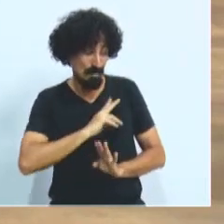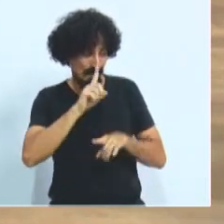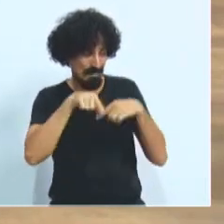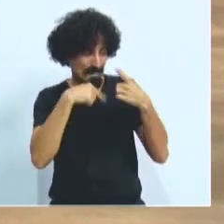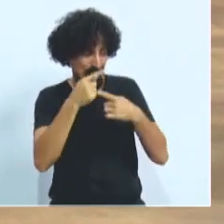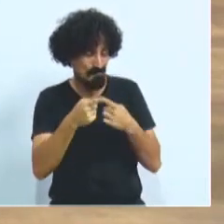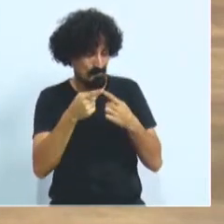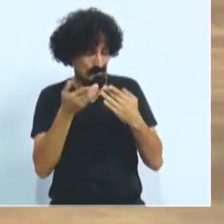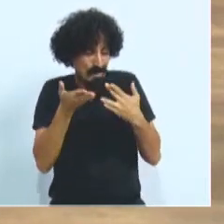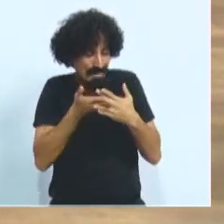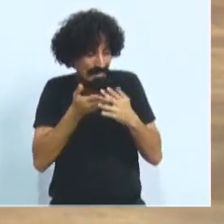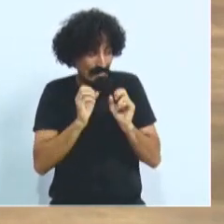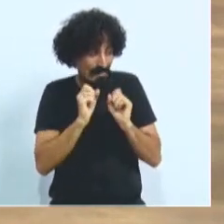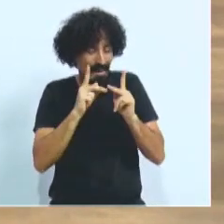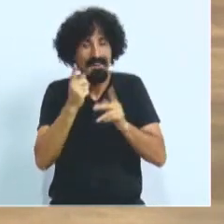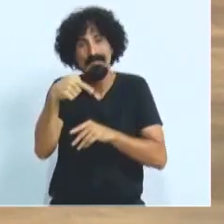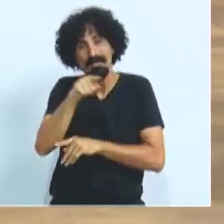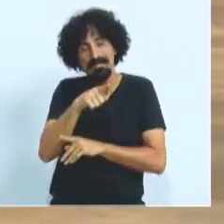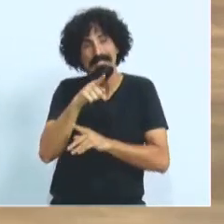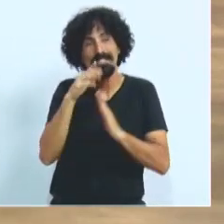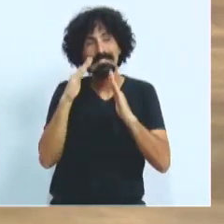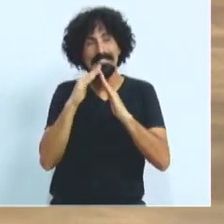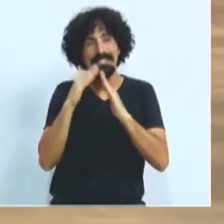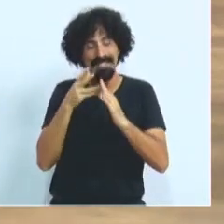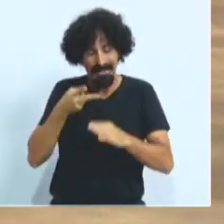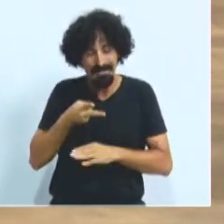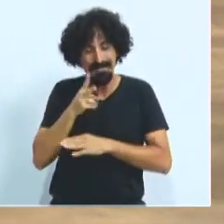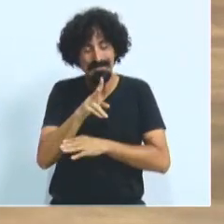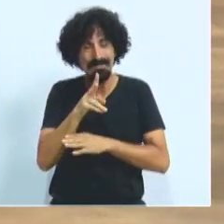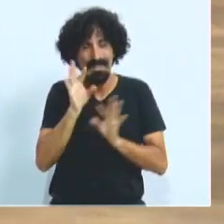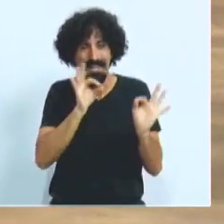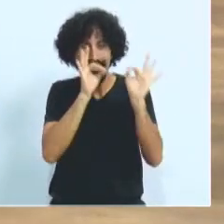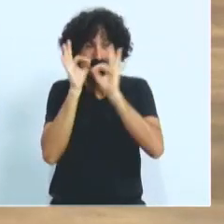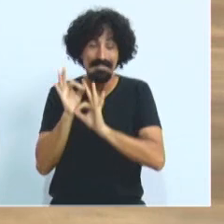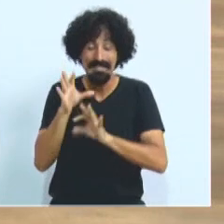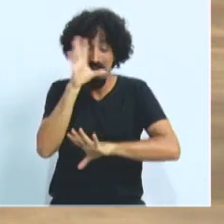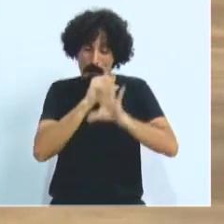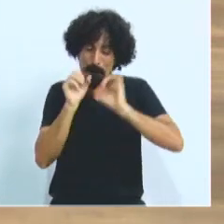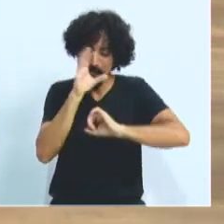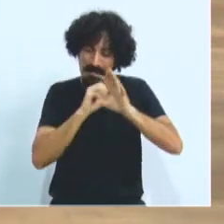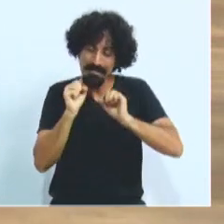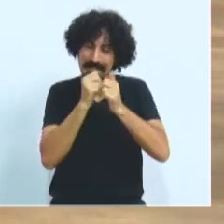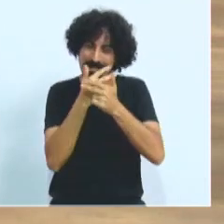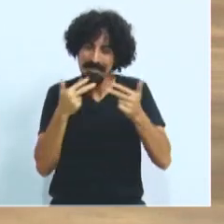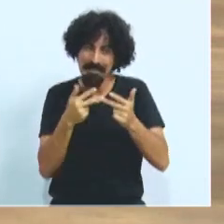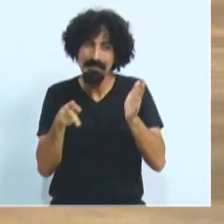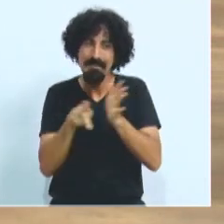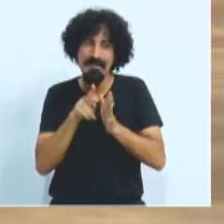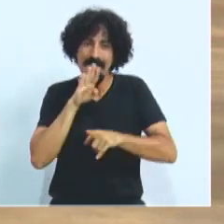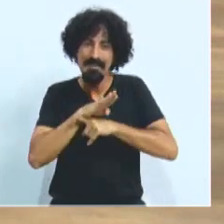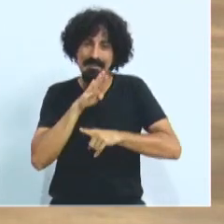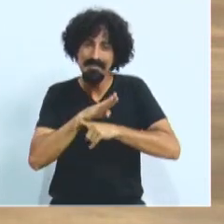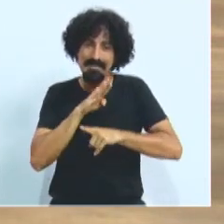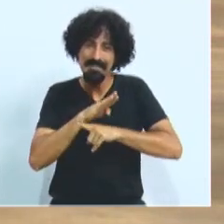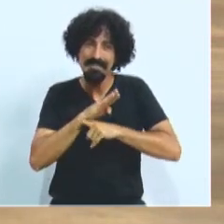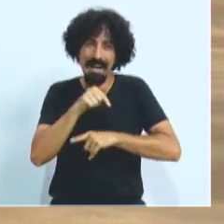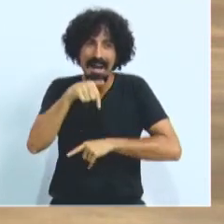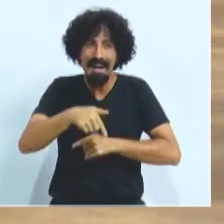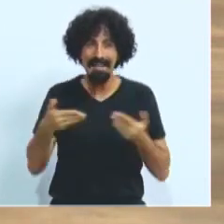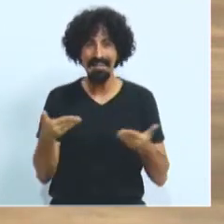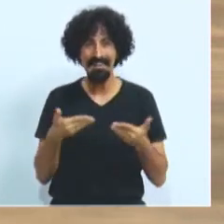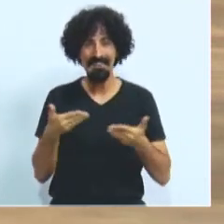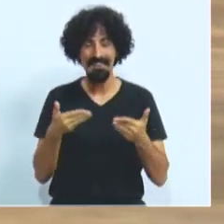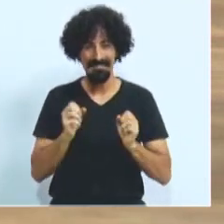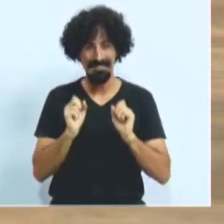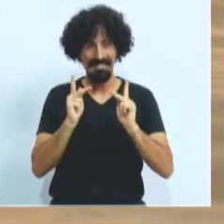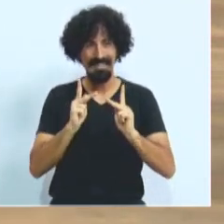é bem breve. Então, você de casa, continue conosco. Aprenda aí noções básicas de primeiros socorros hoje com o auxílio do Corpo de Bombeiros Militar do Estado